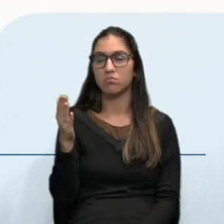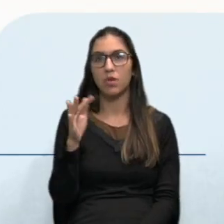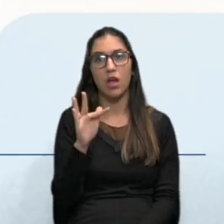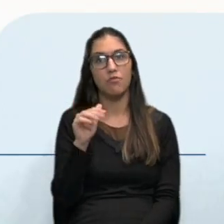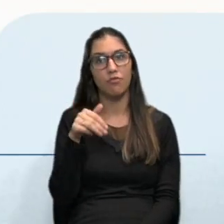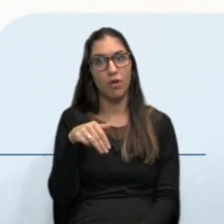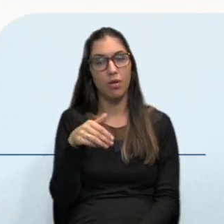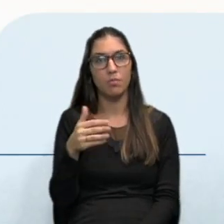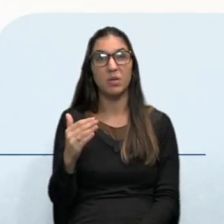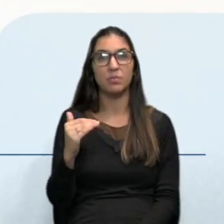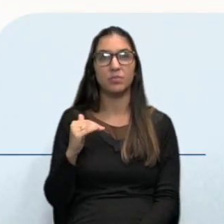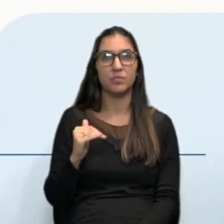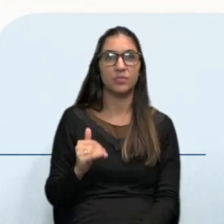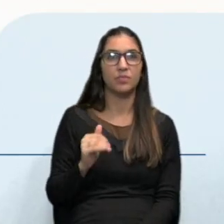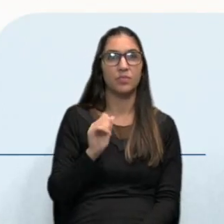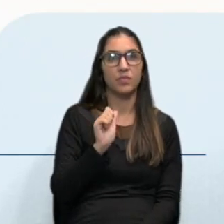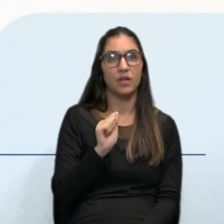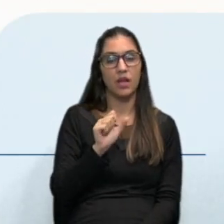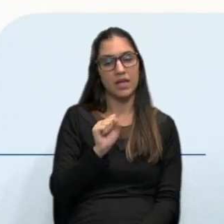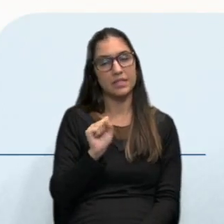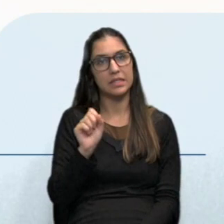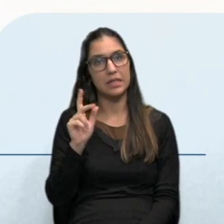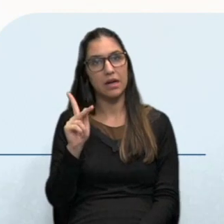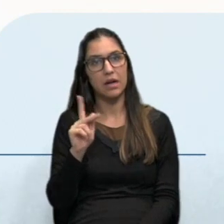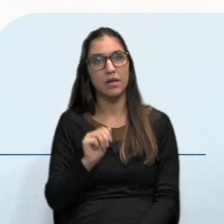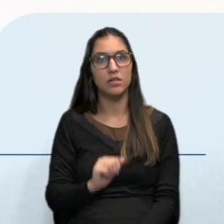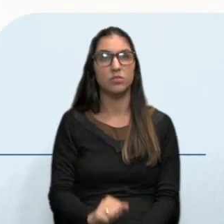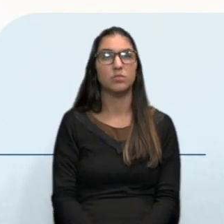falo modulação digital, ASK,